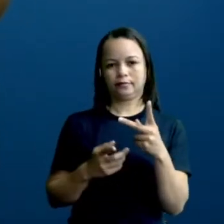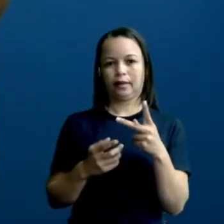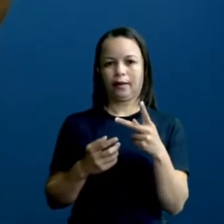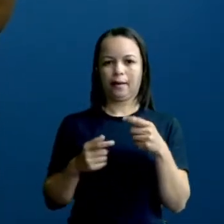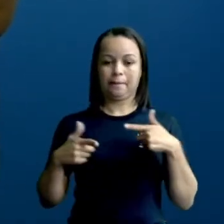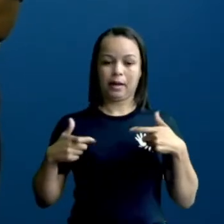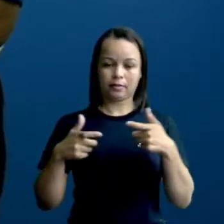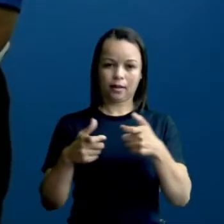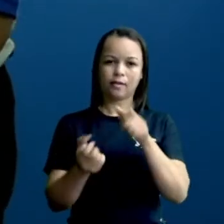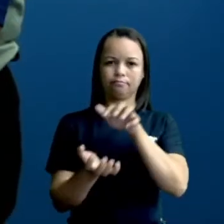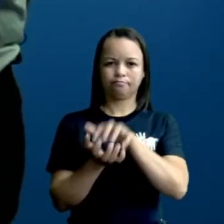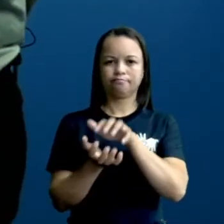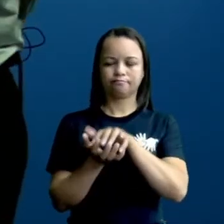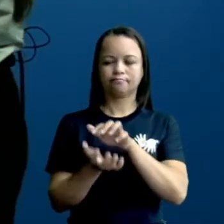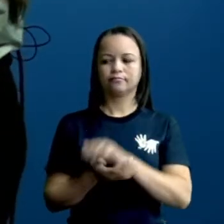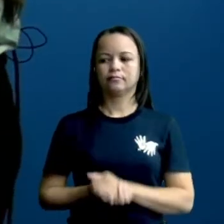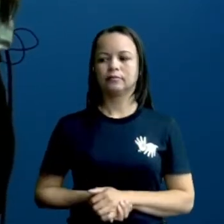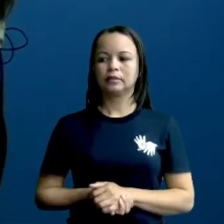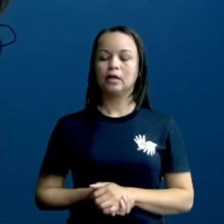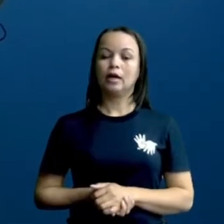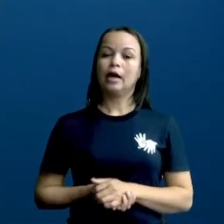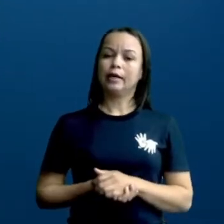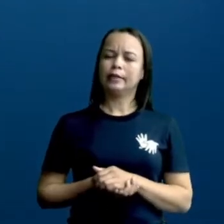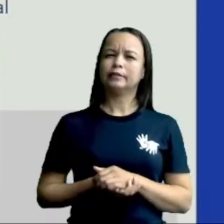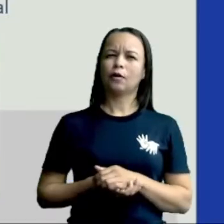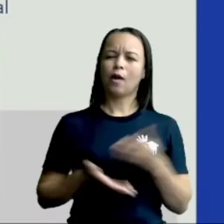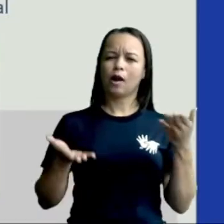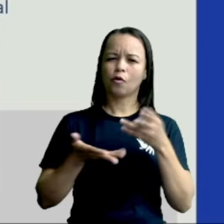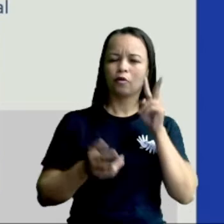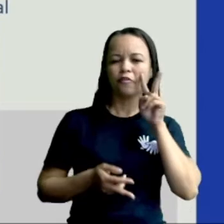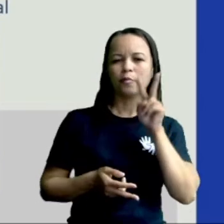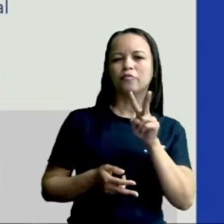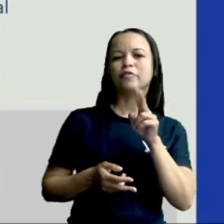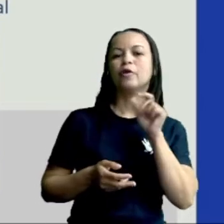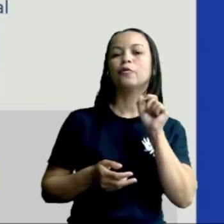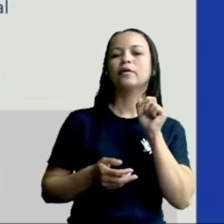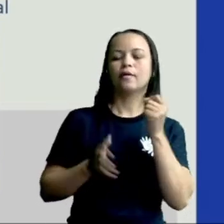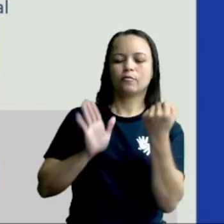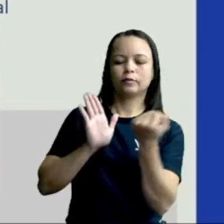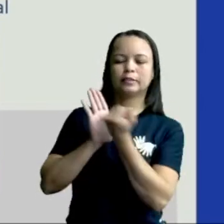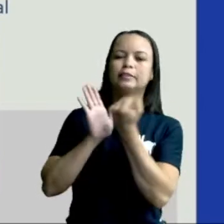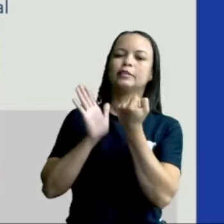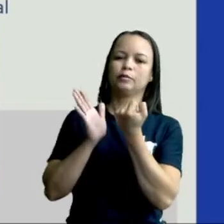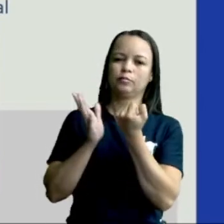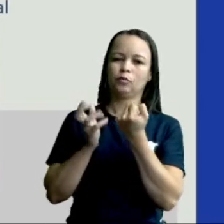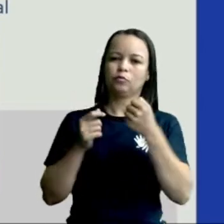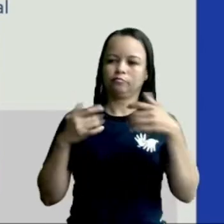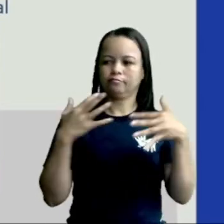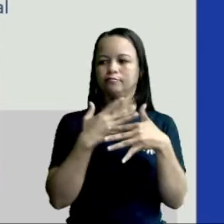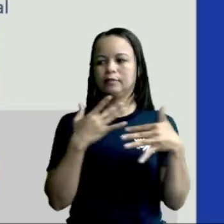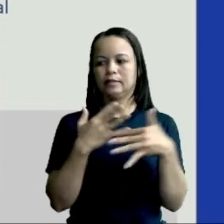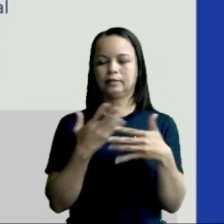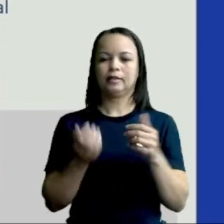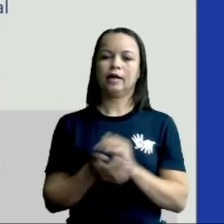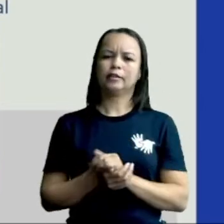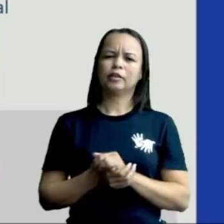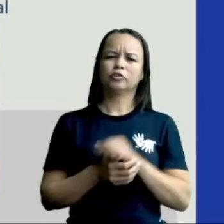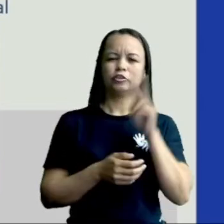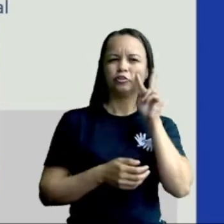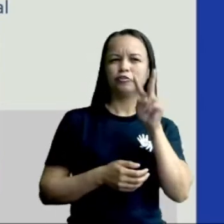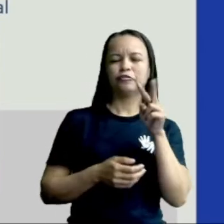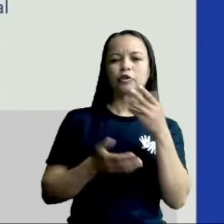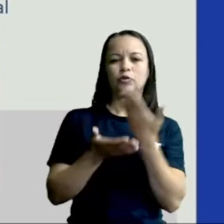Pernambuco. Então aí a gente vai ver também, dar uma passeada pelos símbolos da cidade. A gente viu também na aula passada, lembra?